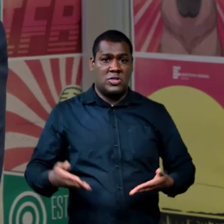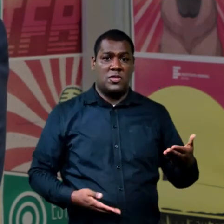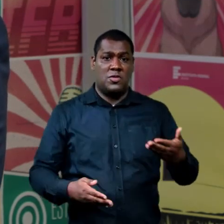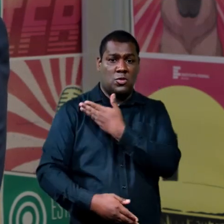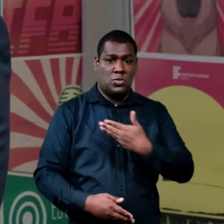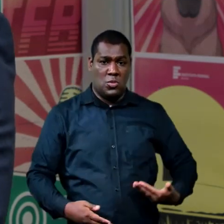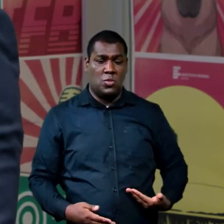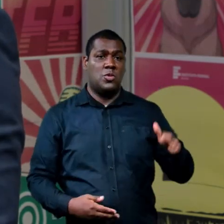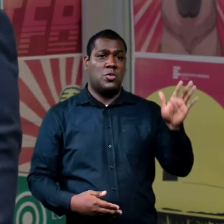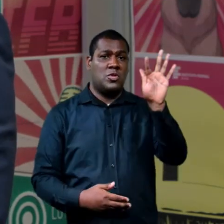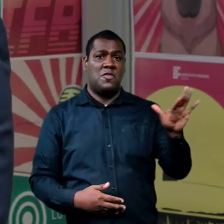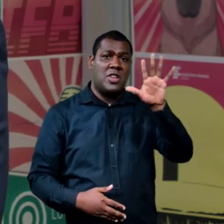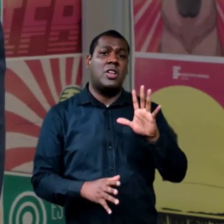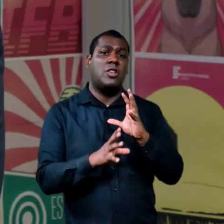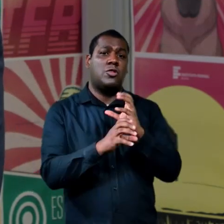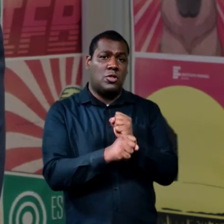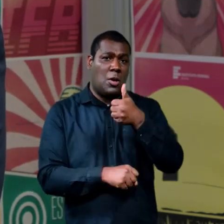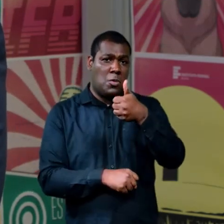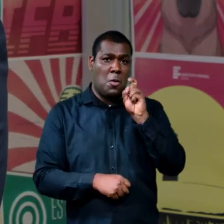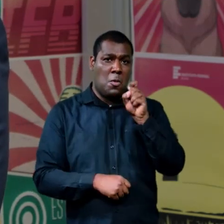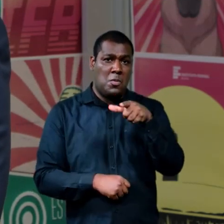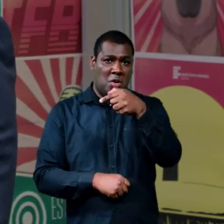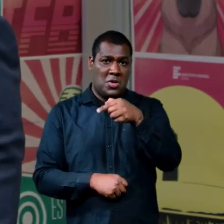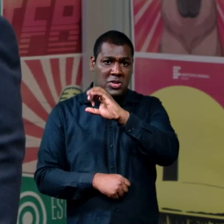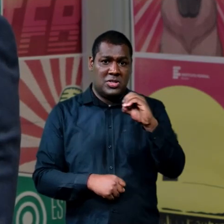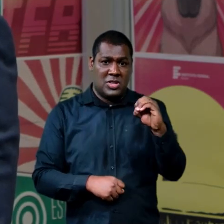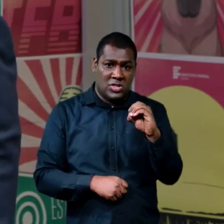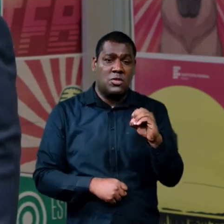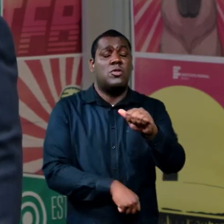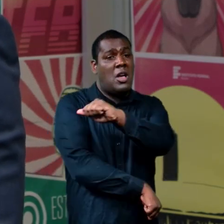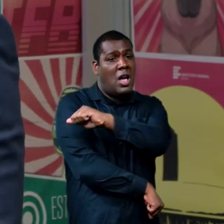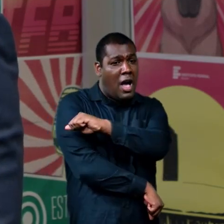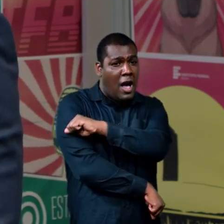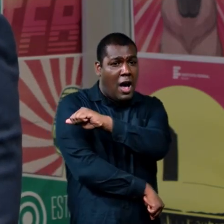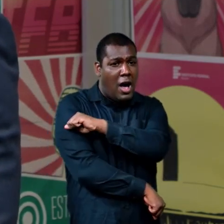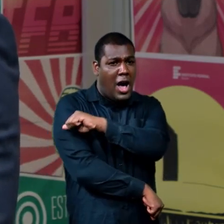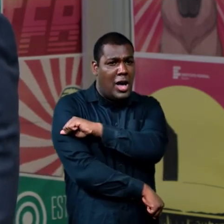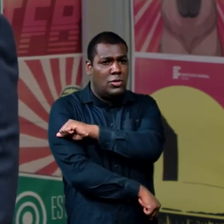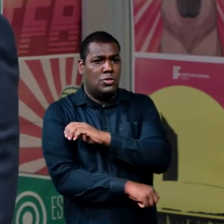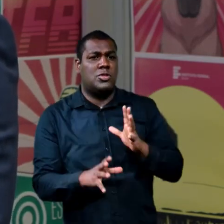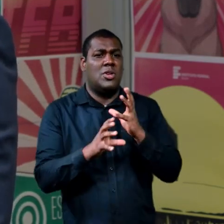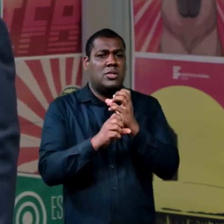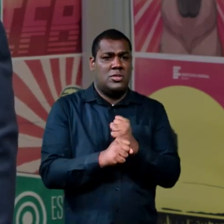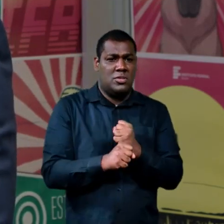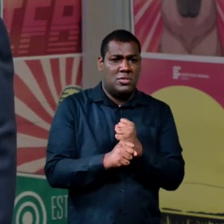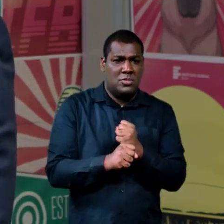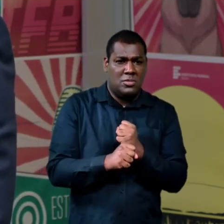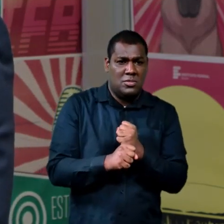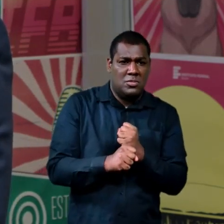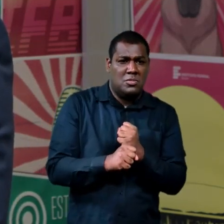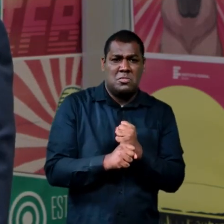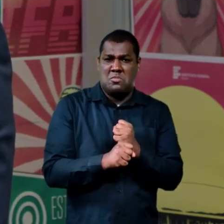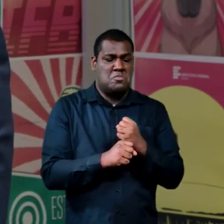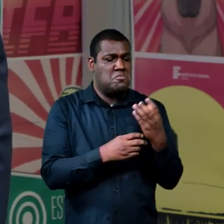alunos, e também podemos pensar na integridade sob o ponto de vista global, como eu falei, sob o ponto de vista mais amplo, sob o ponto de